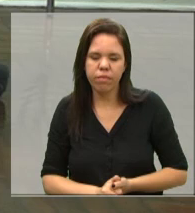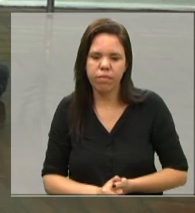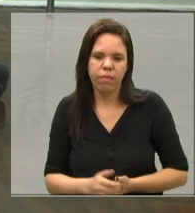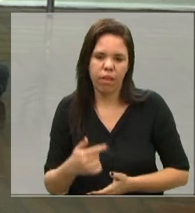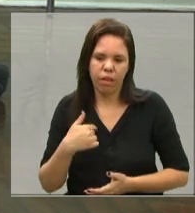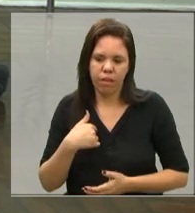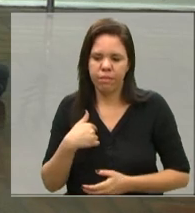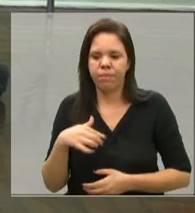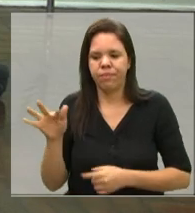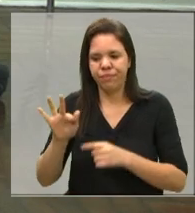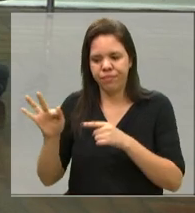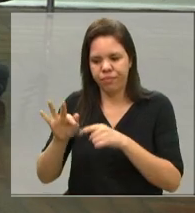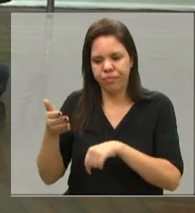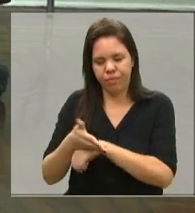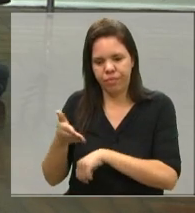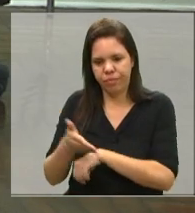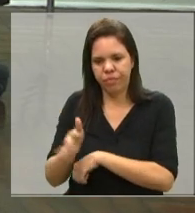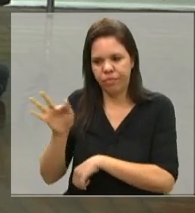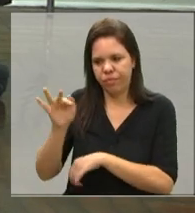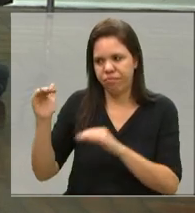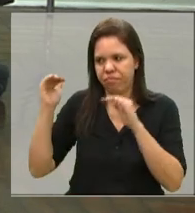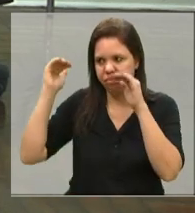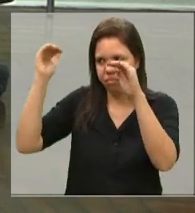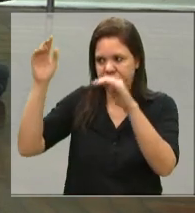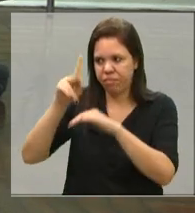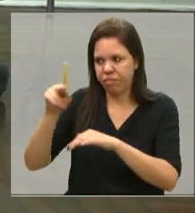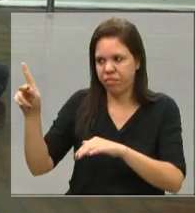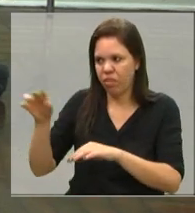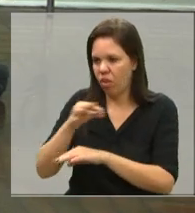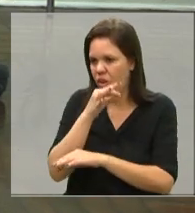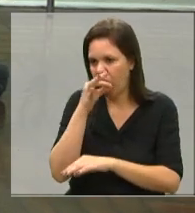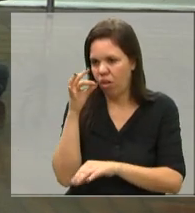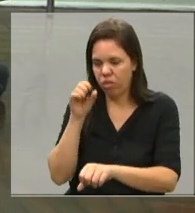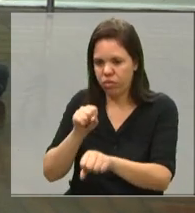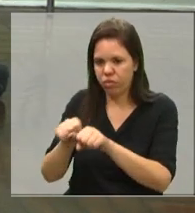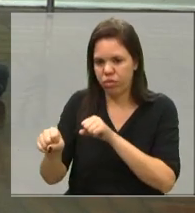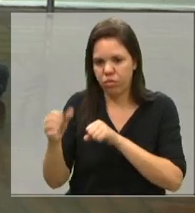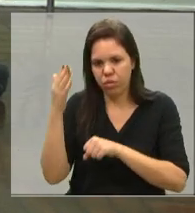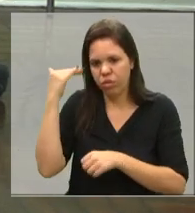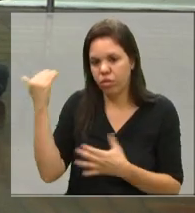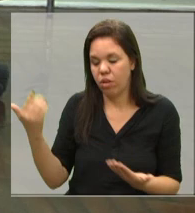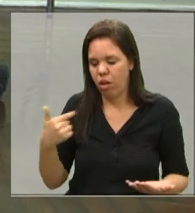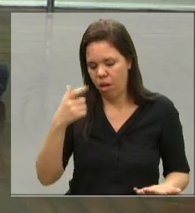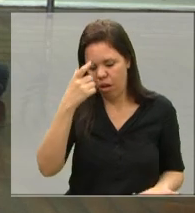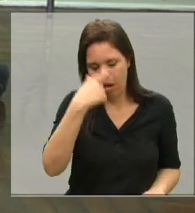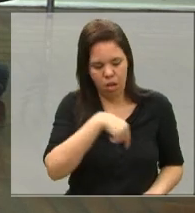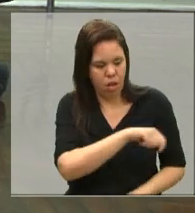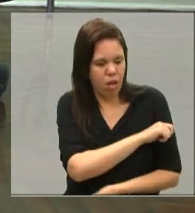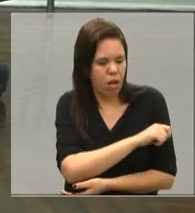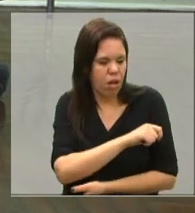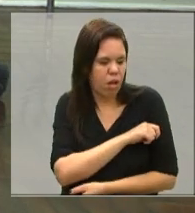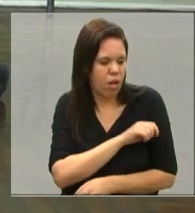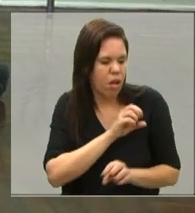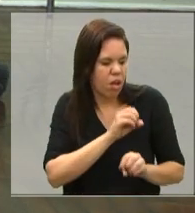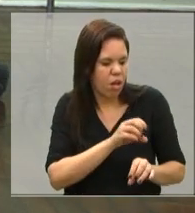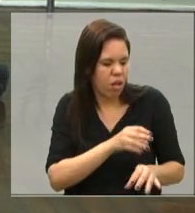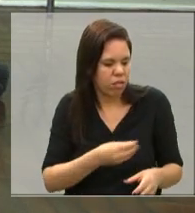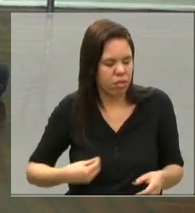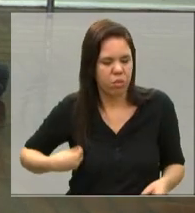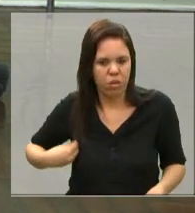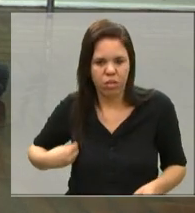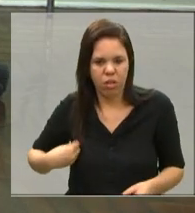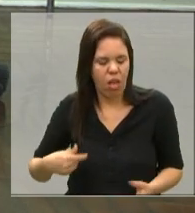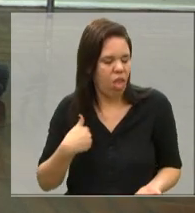esteja numa universidade renomada, com professores de altíssimo gabarito, se eu como estudante, isso no ensino presencial, não me